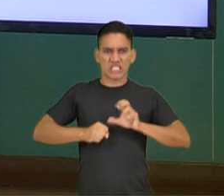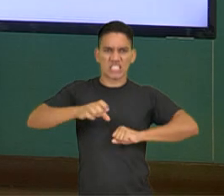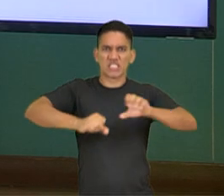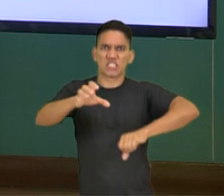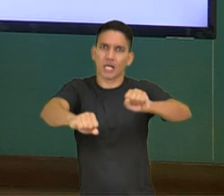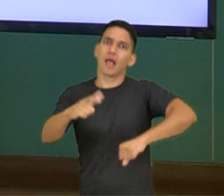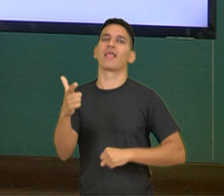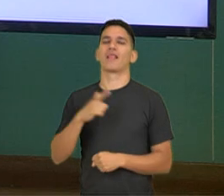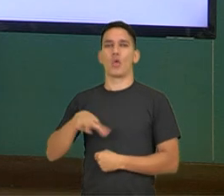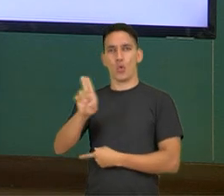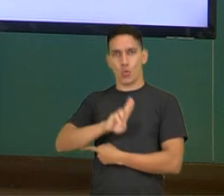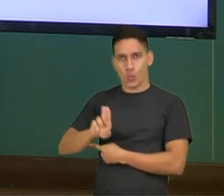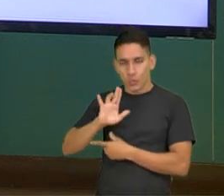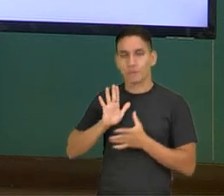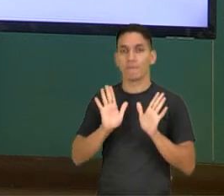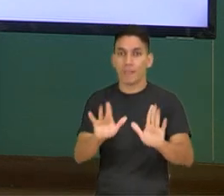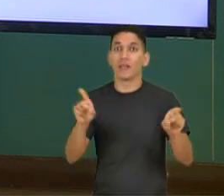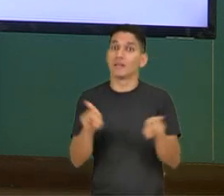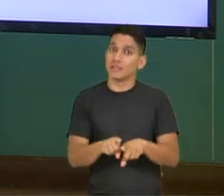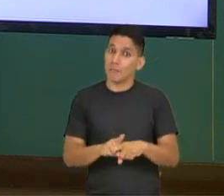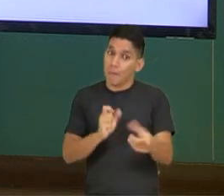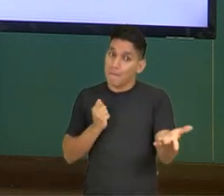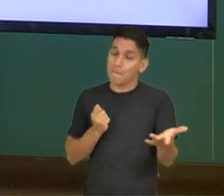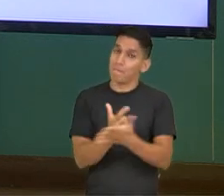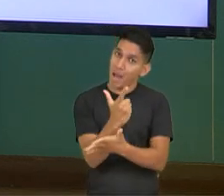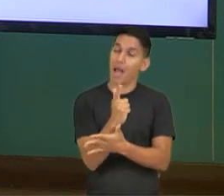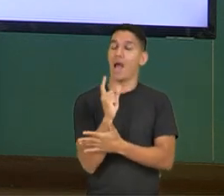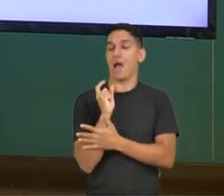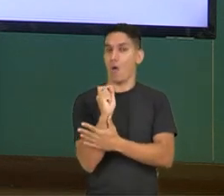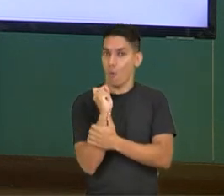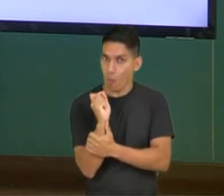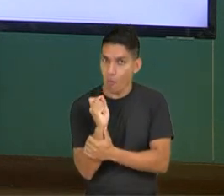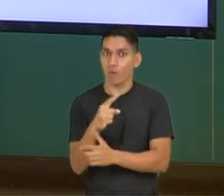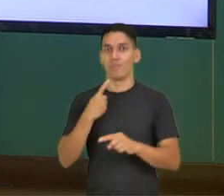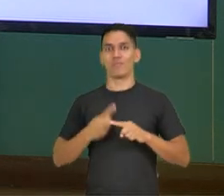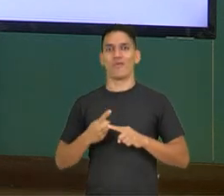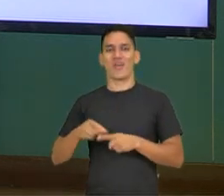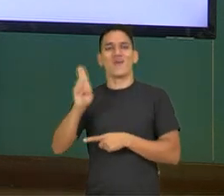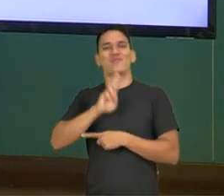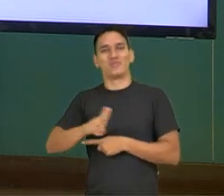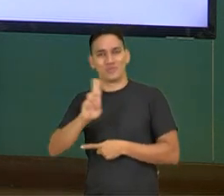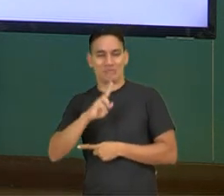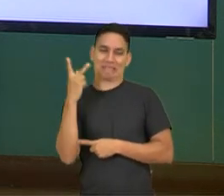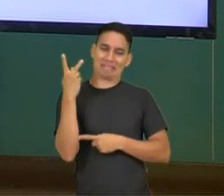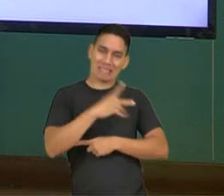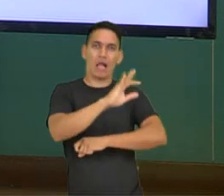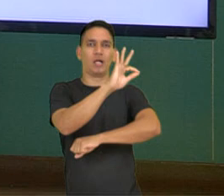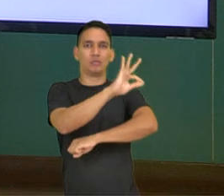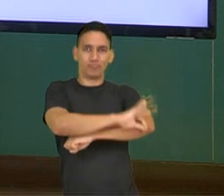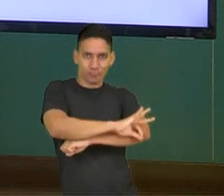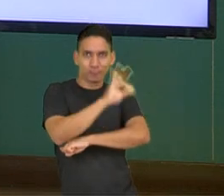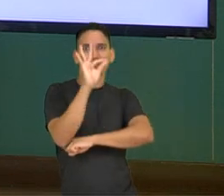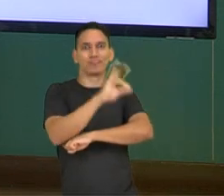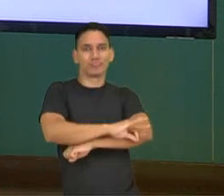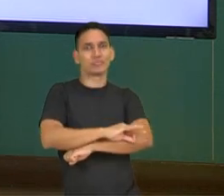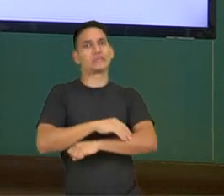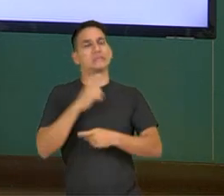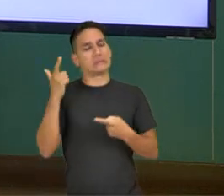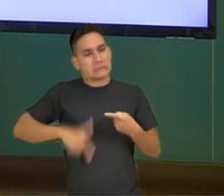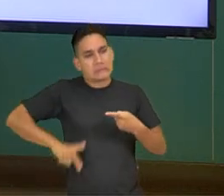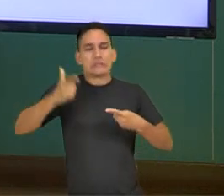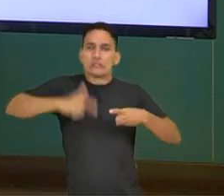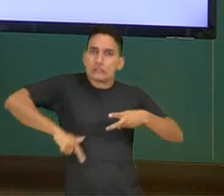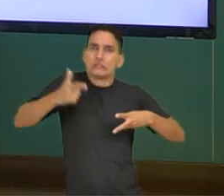de petróleo, mas também pagamos um preço por consumir esta substância demasiadamente. E